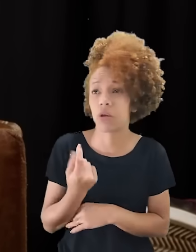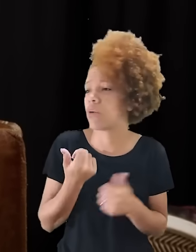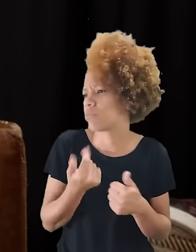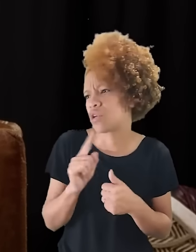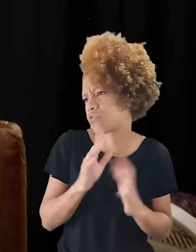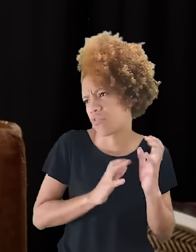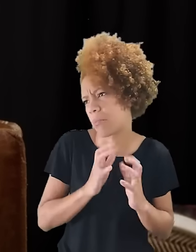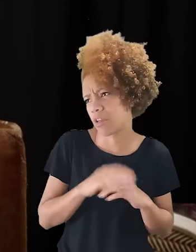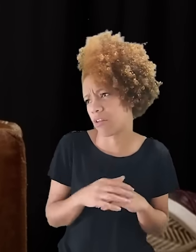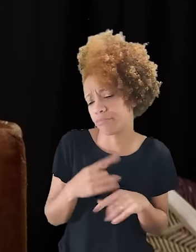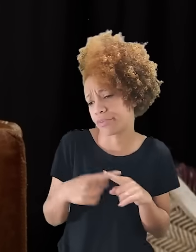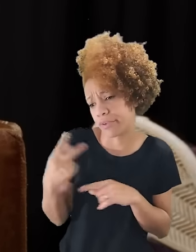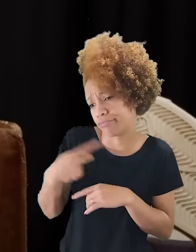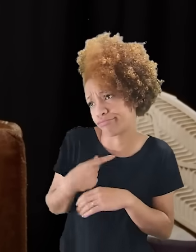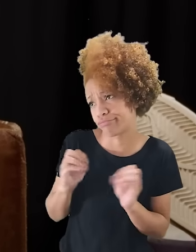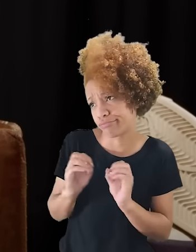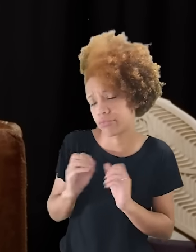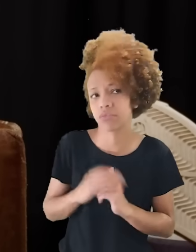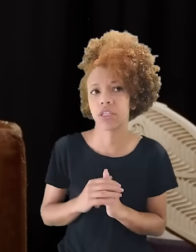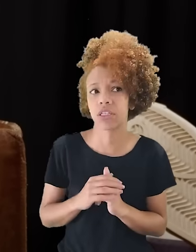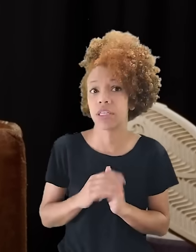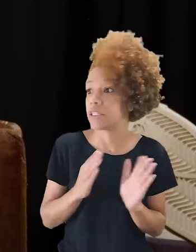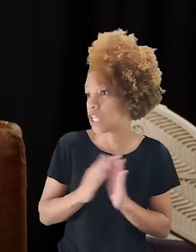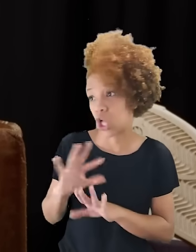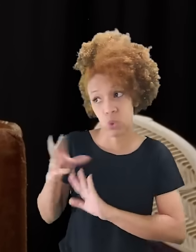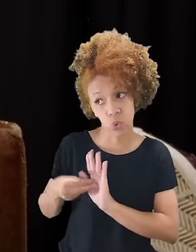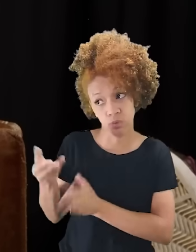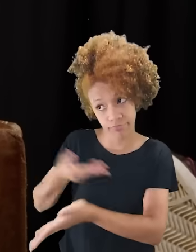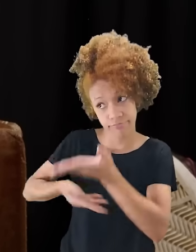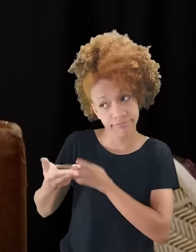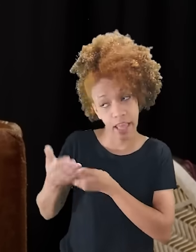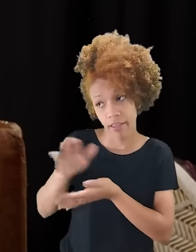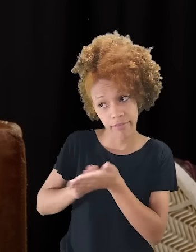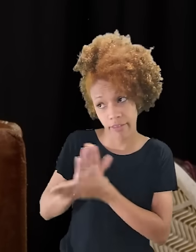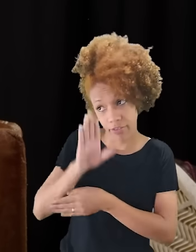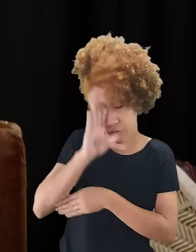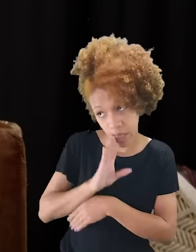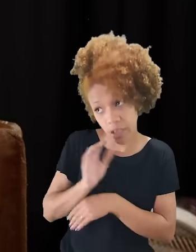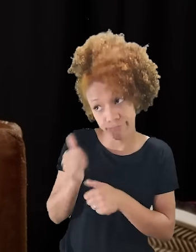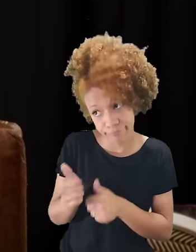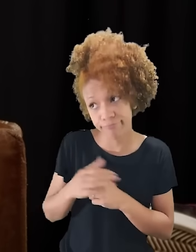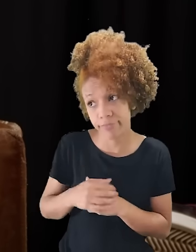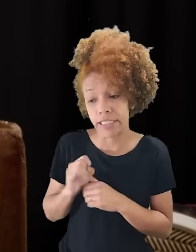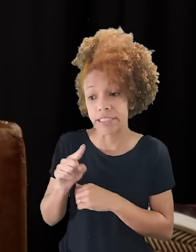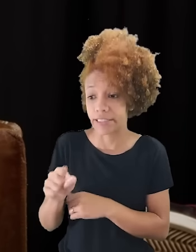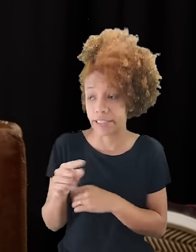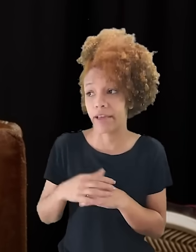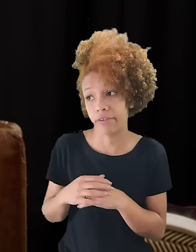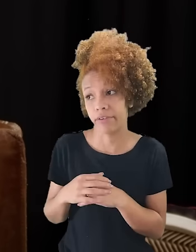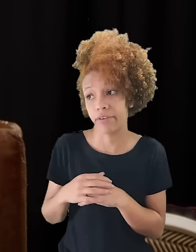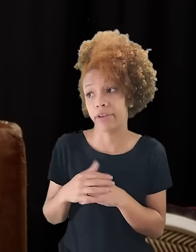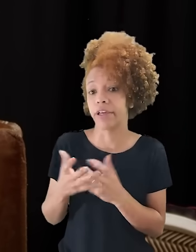falei tudo bem Não vou brigar porque ela vai me descolar uns convites né E nessa vida tudo é uma troca nada des graça né uma mão de via dupla então se ela